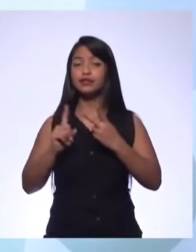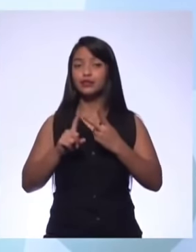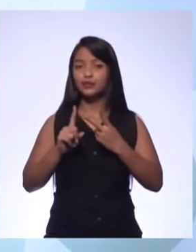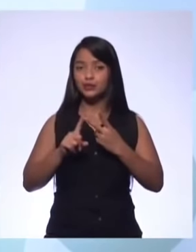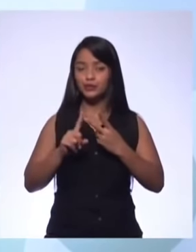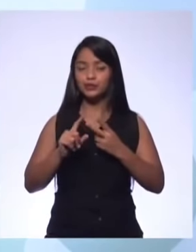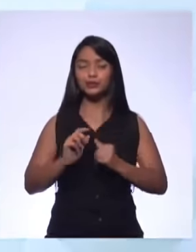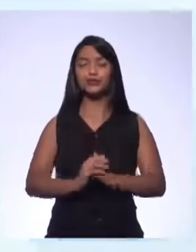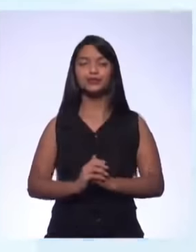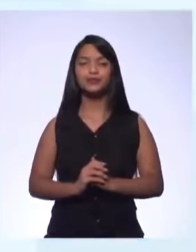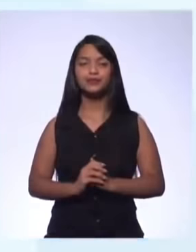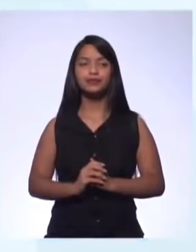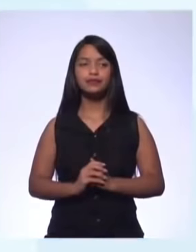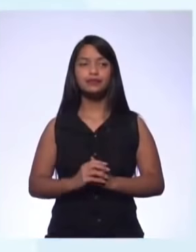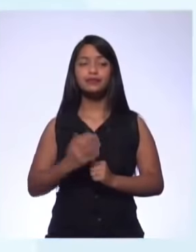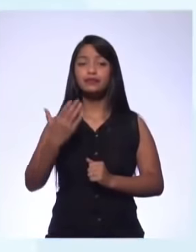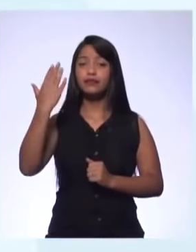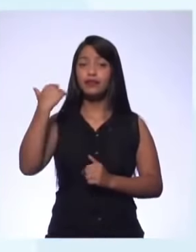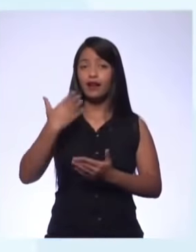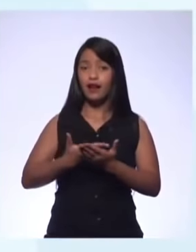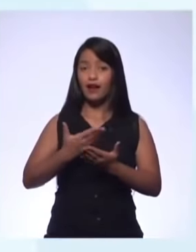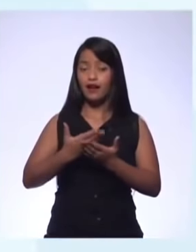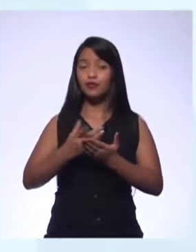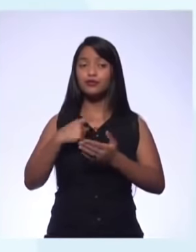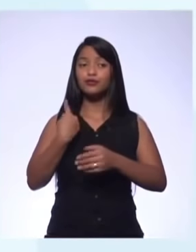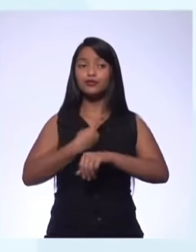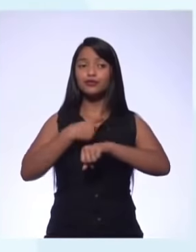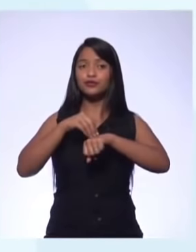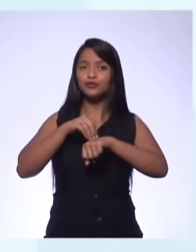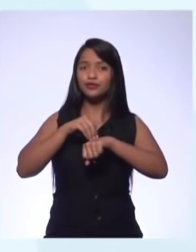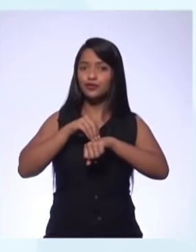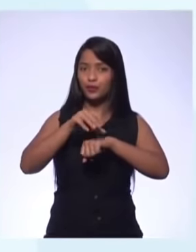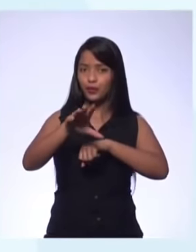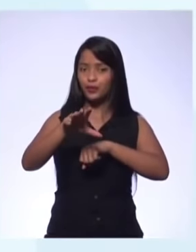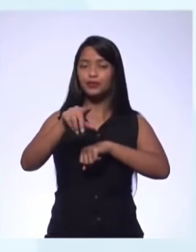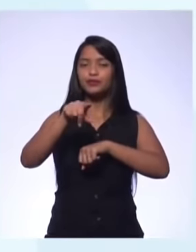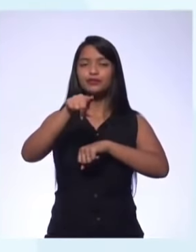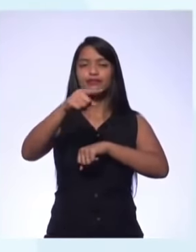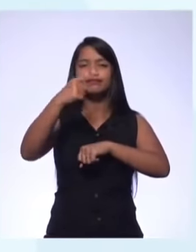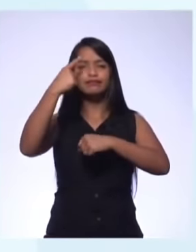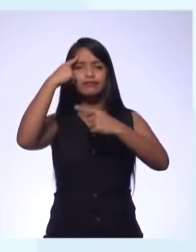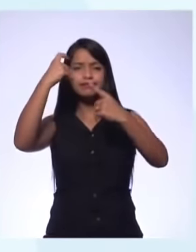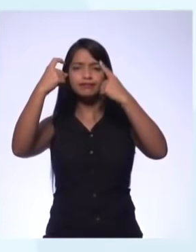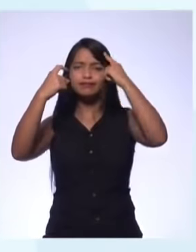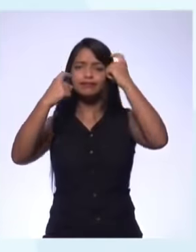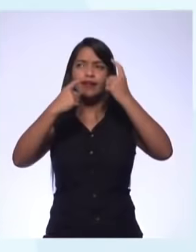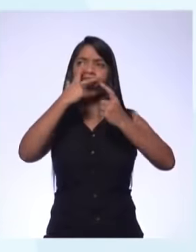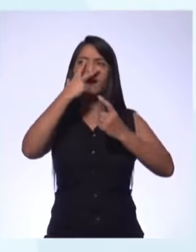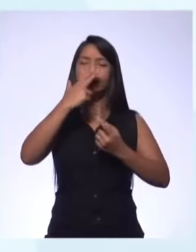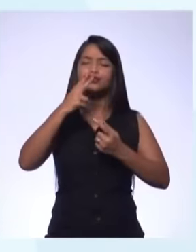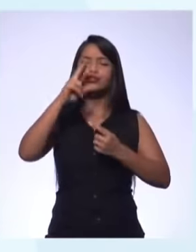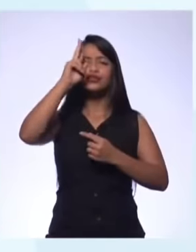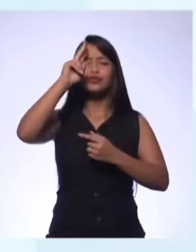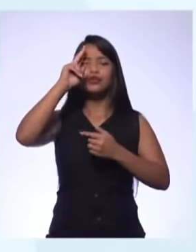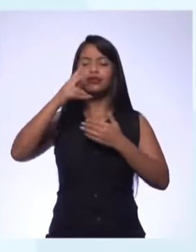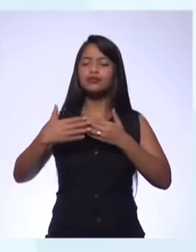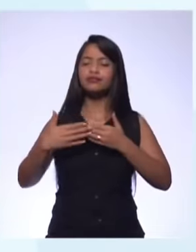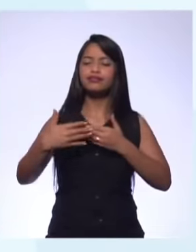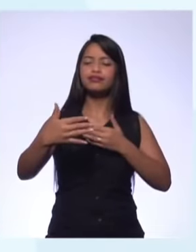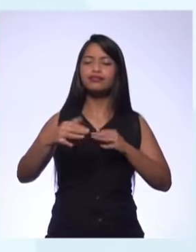na aula passada, nós sugerimos como atividade você levantar hipóteses sobre o final da história. E